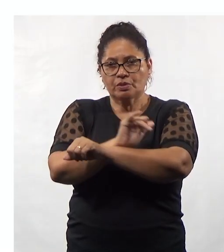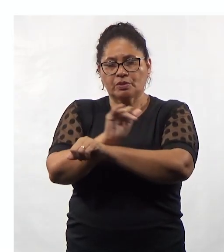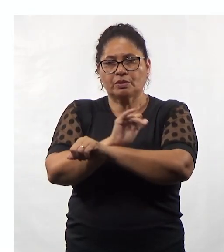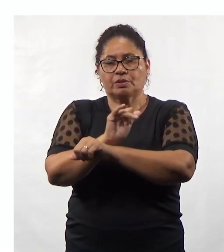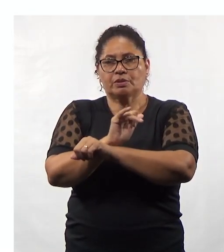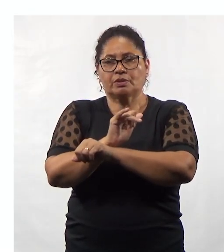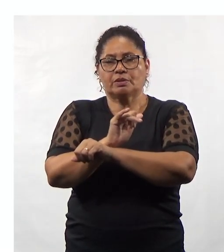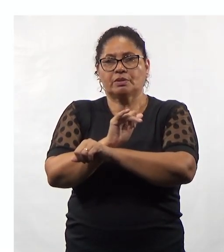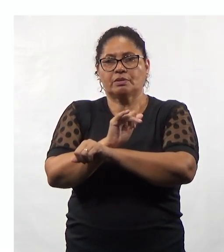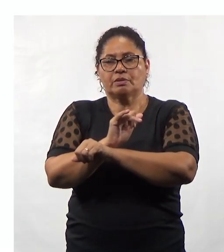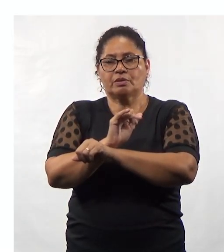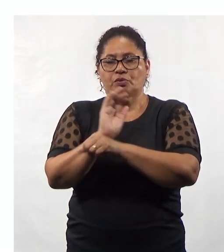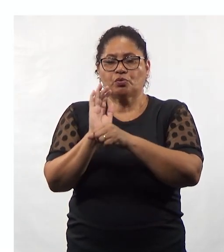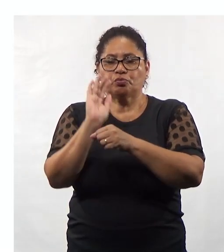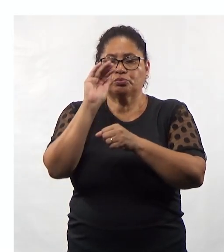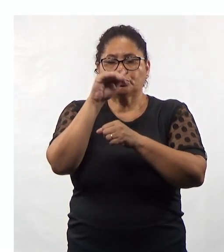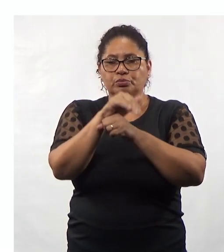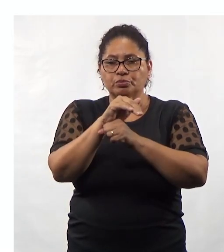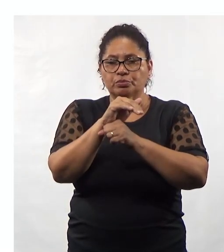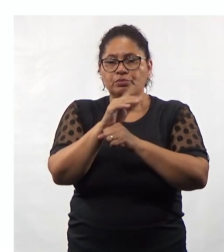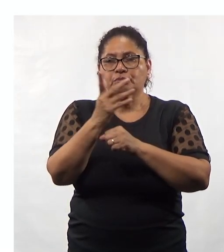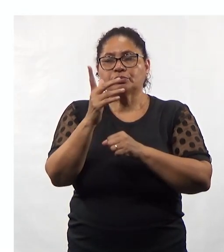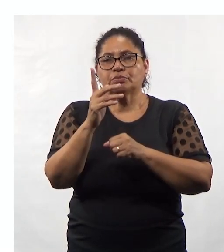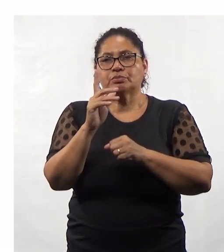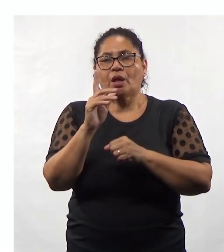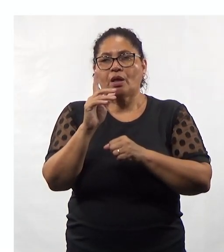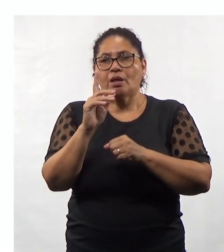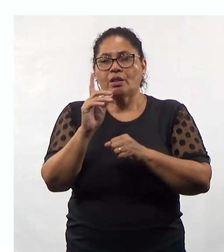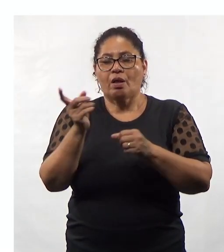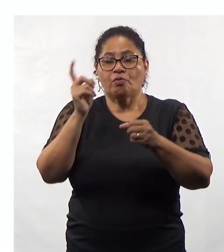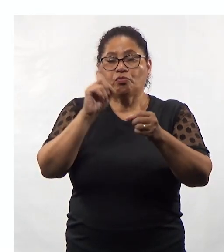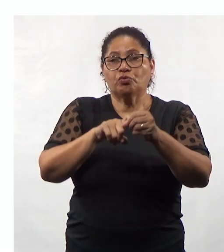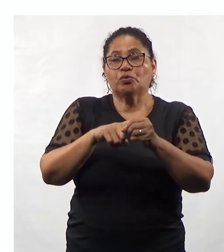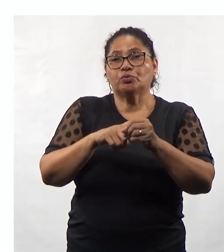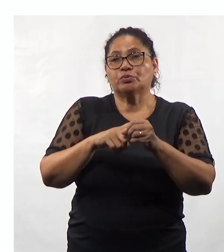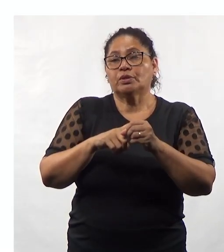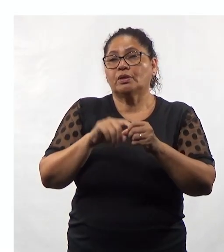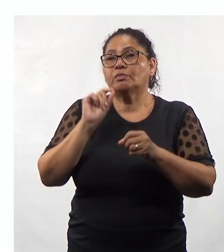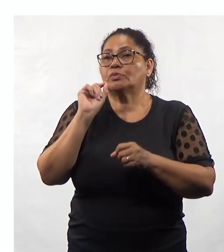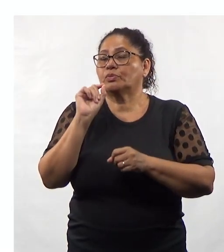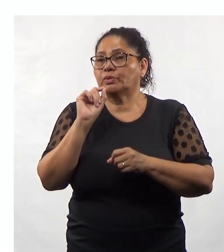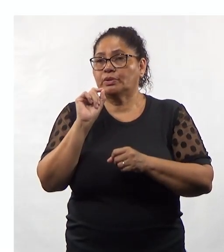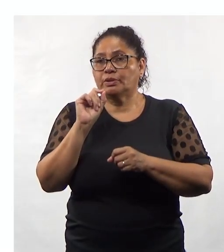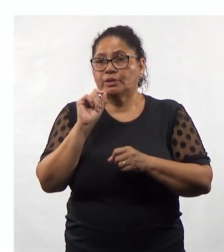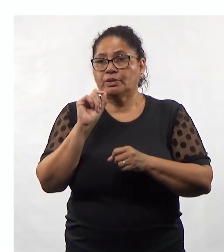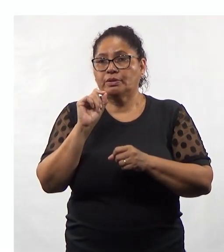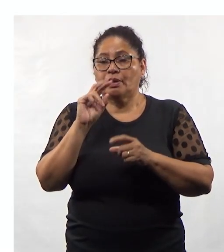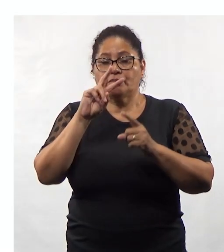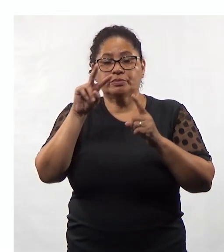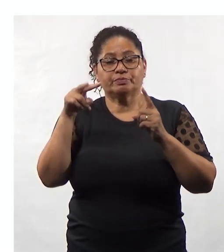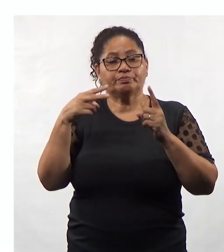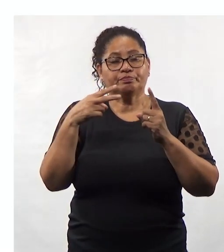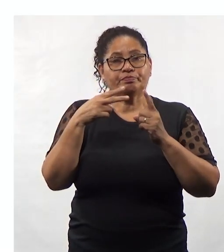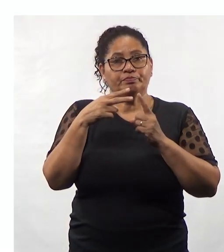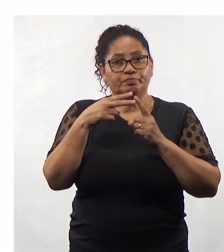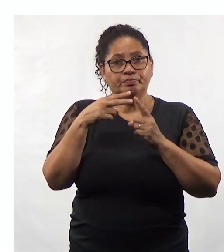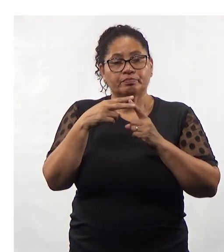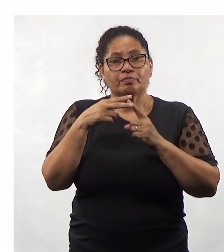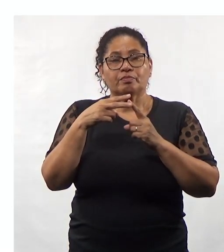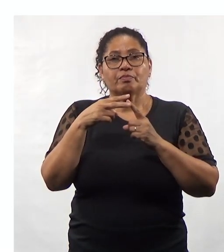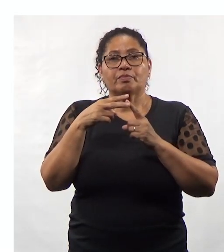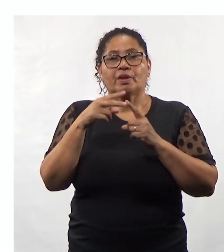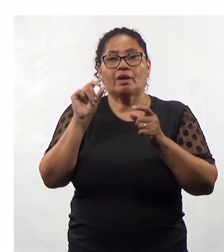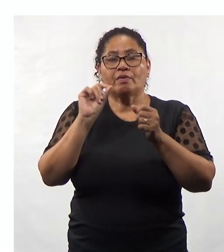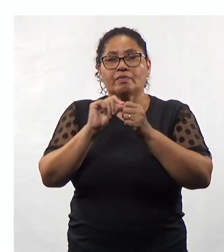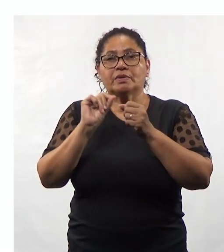né? Essas nossas cestas estão voltadas aqui para as perspectivas, né?